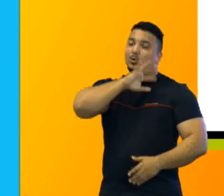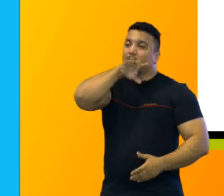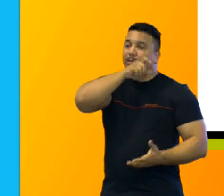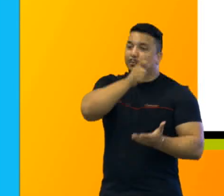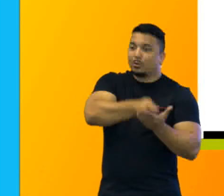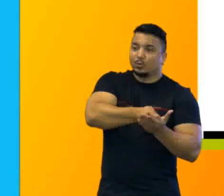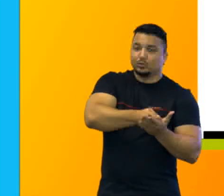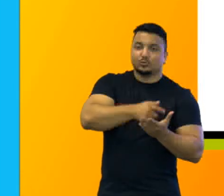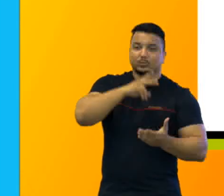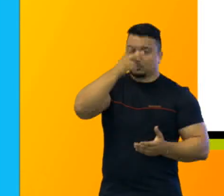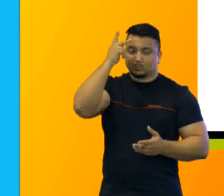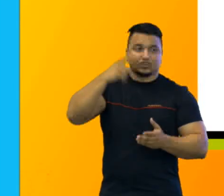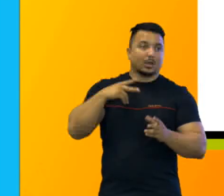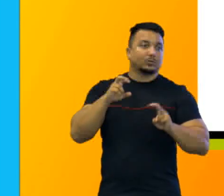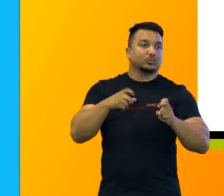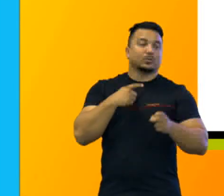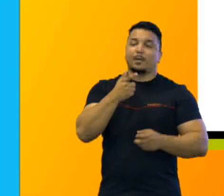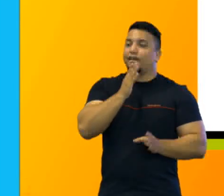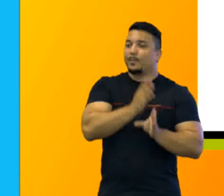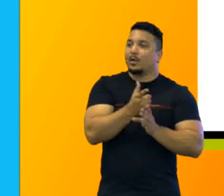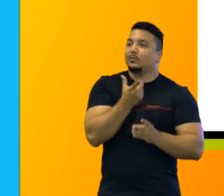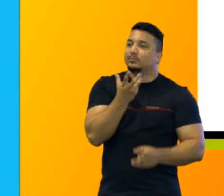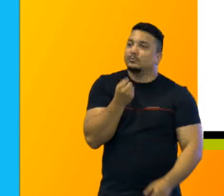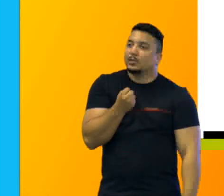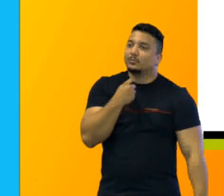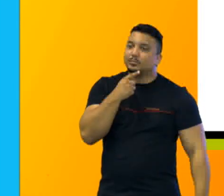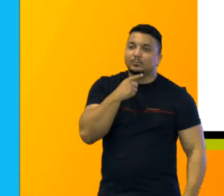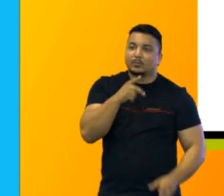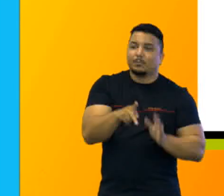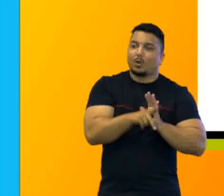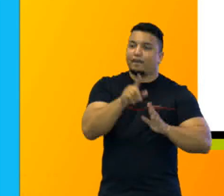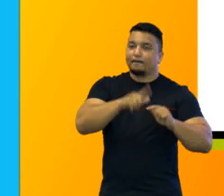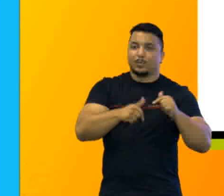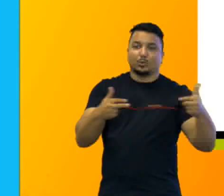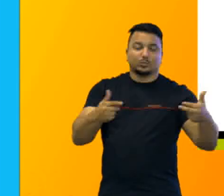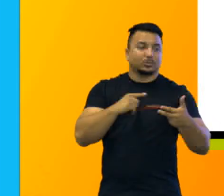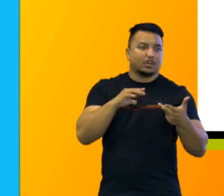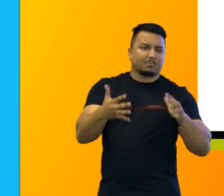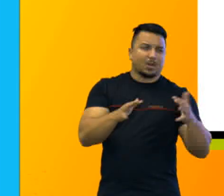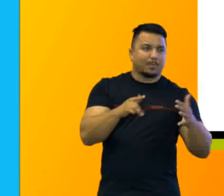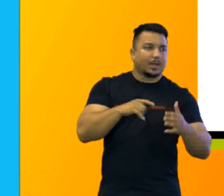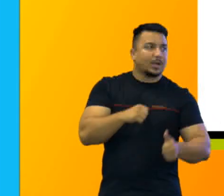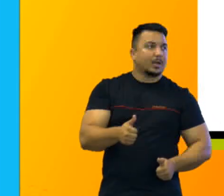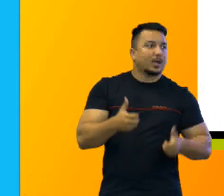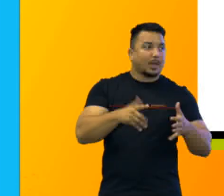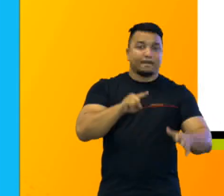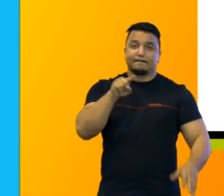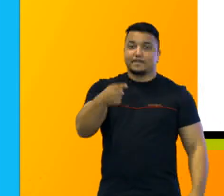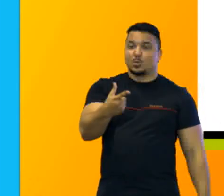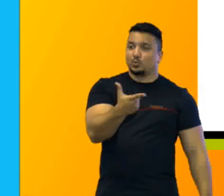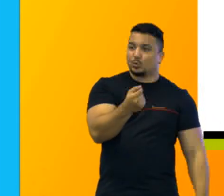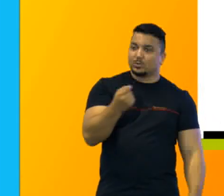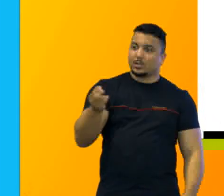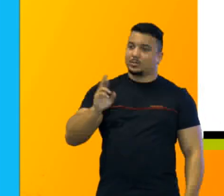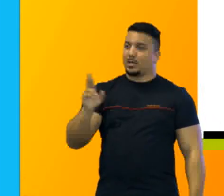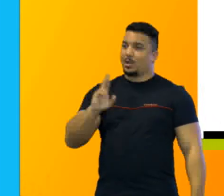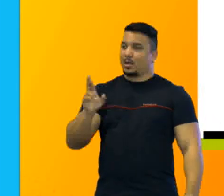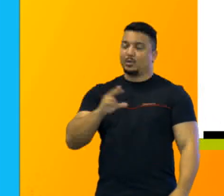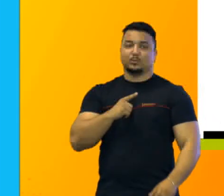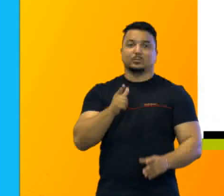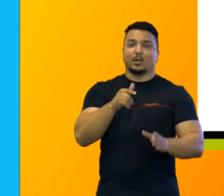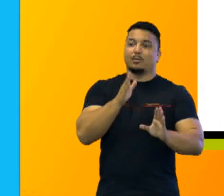produtor, associado ao baixo preço de venda do produto. Em média, um produtor gastava R$ 1.200